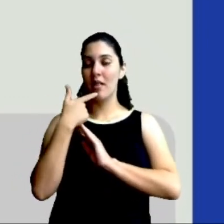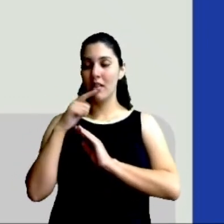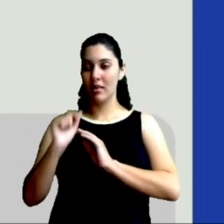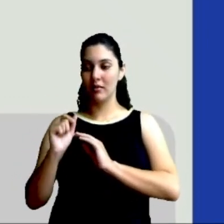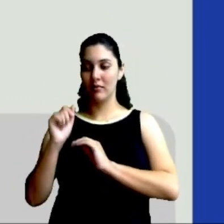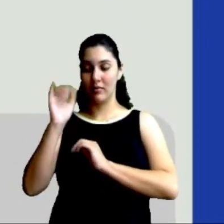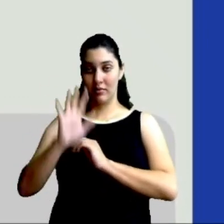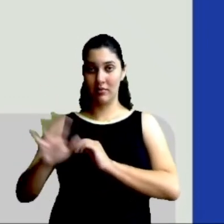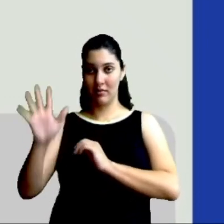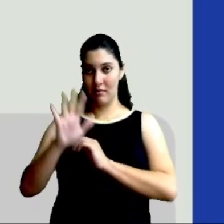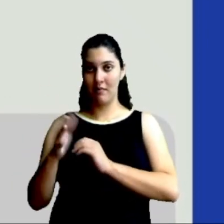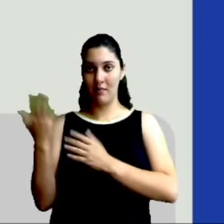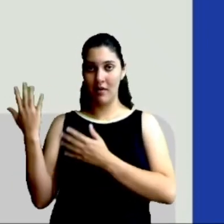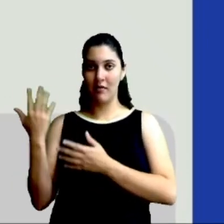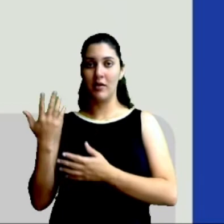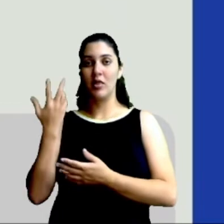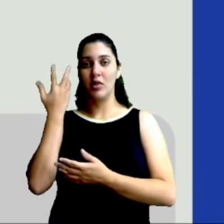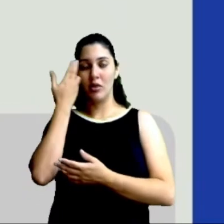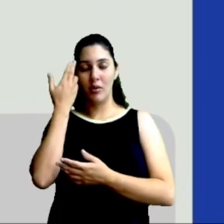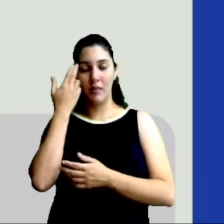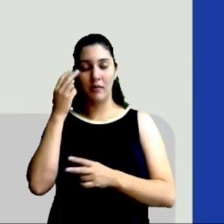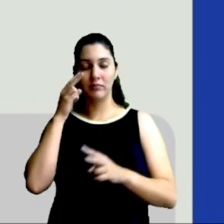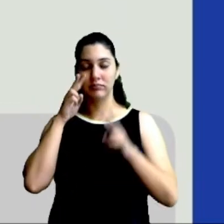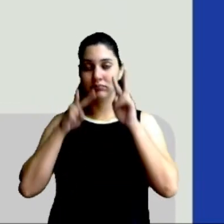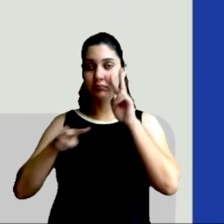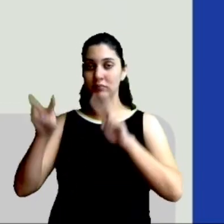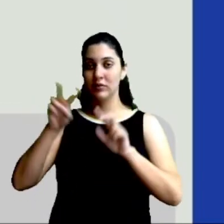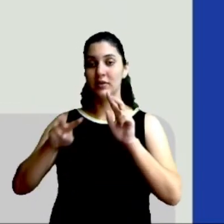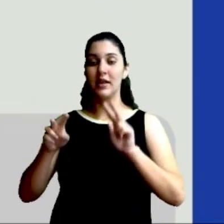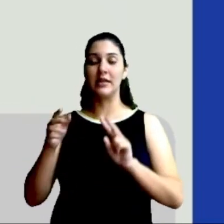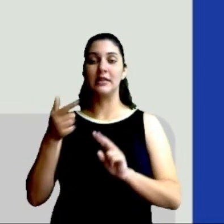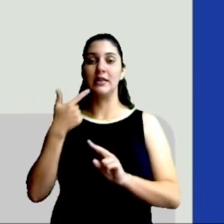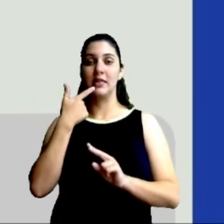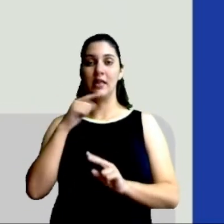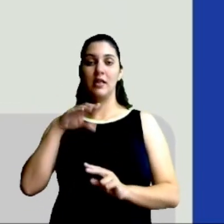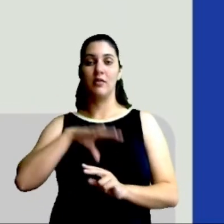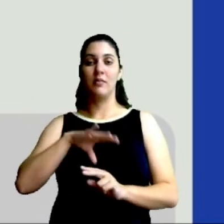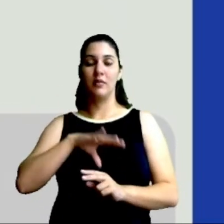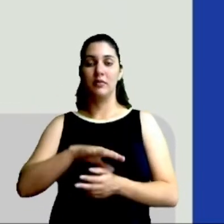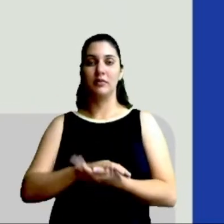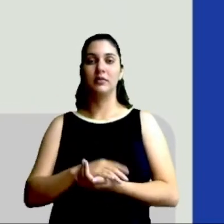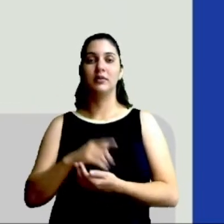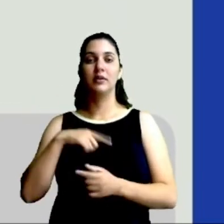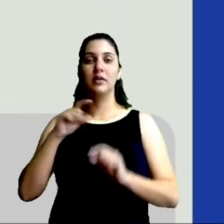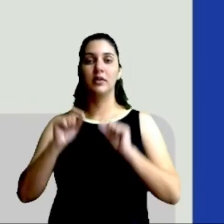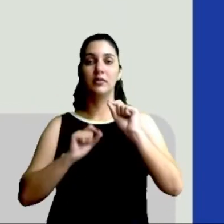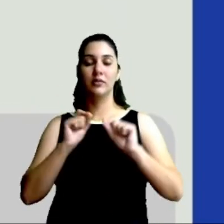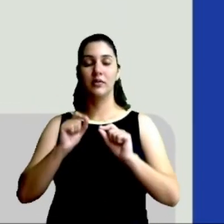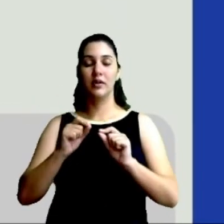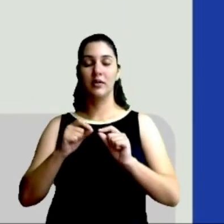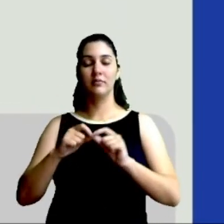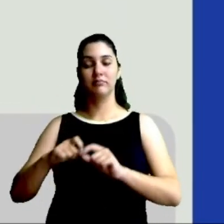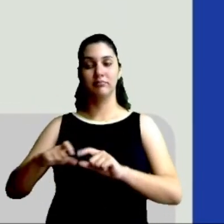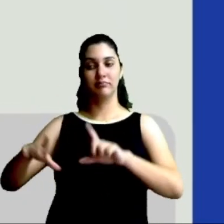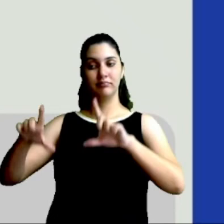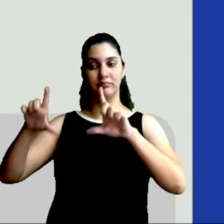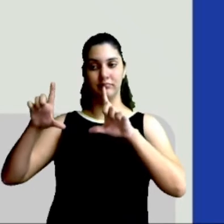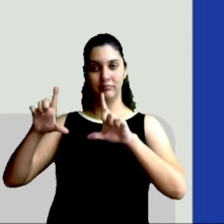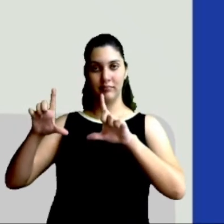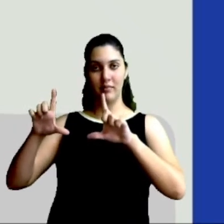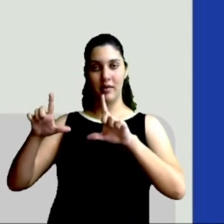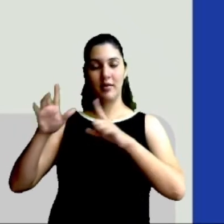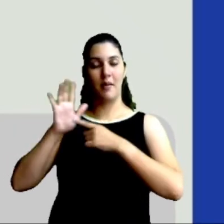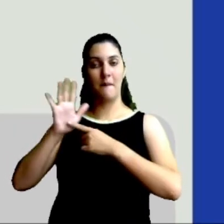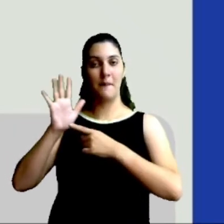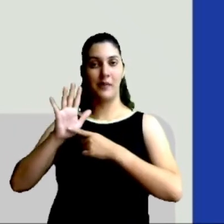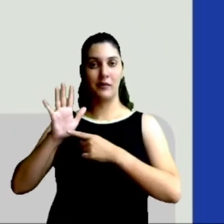é comum a gente ver, principalmente na língua portuguesa, tá? Aparenta ser até um panfleto que está